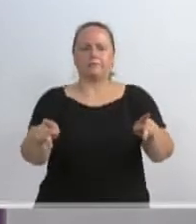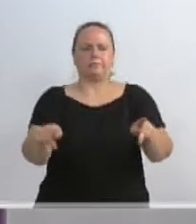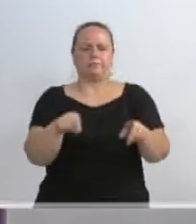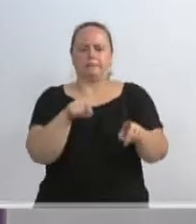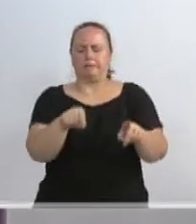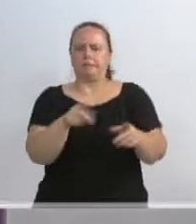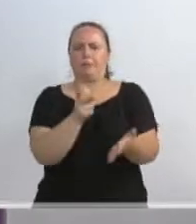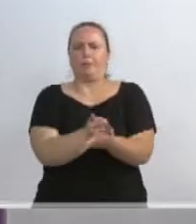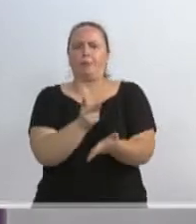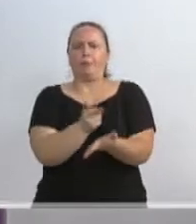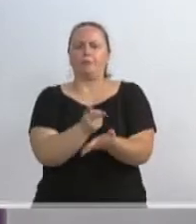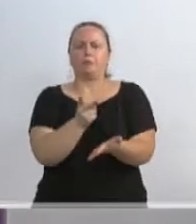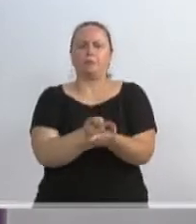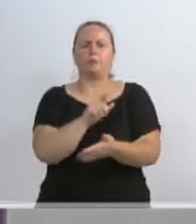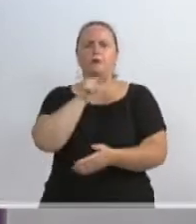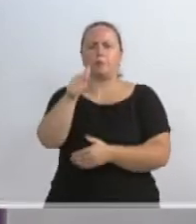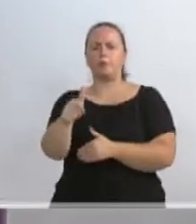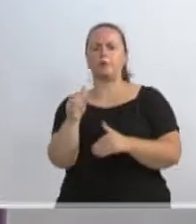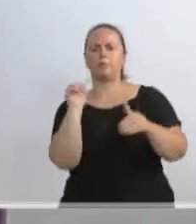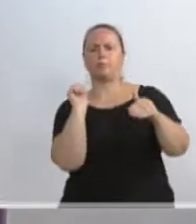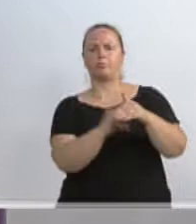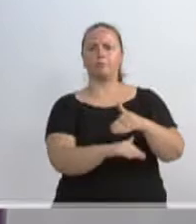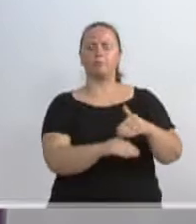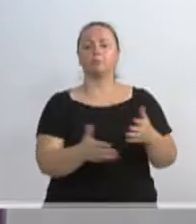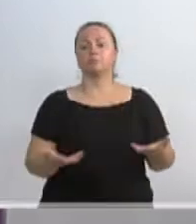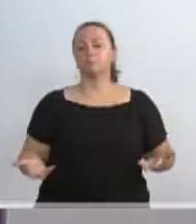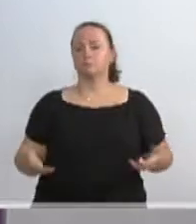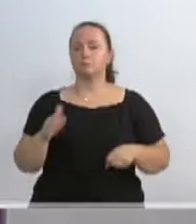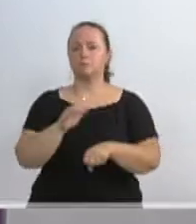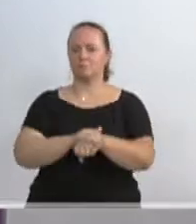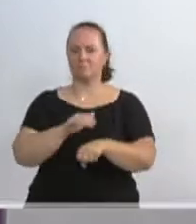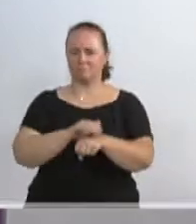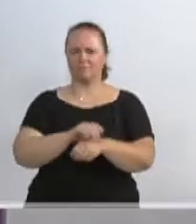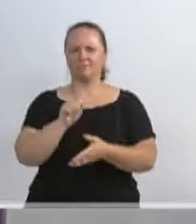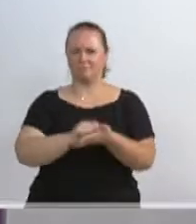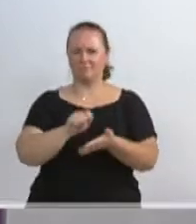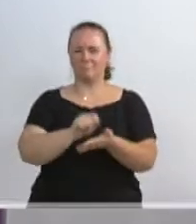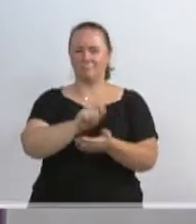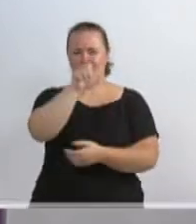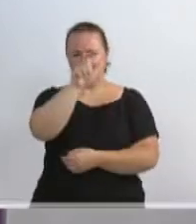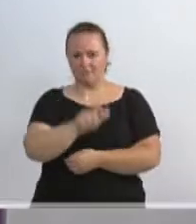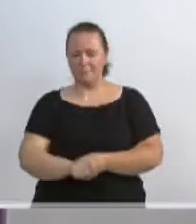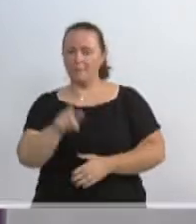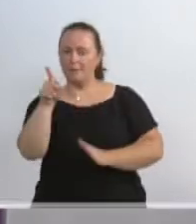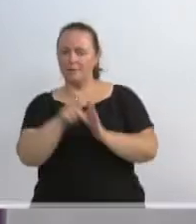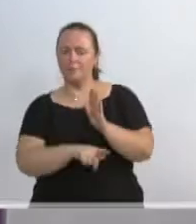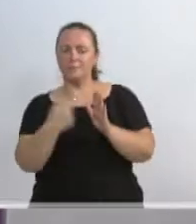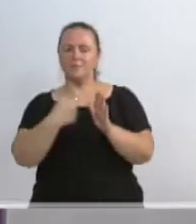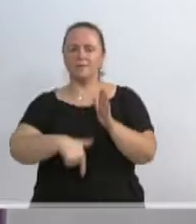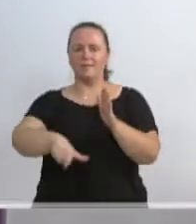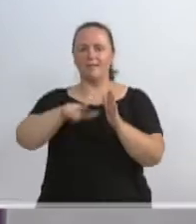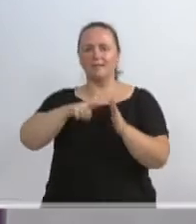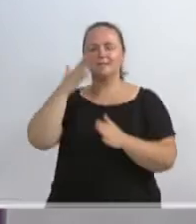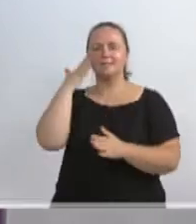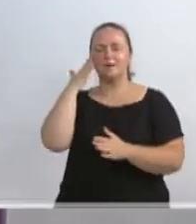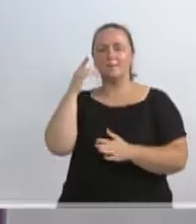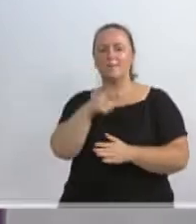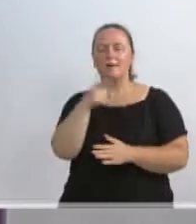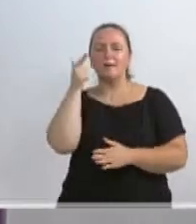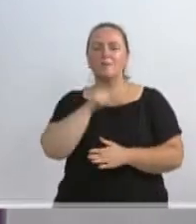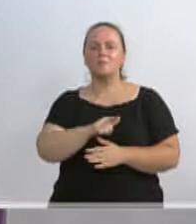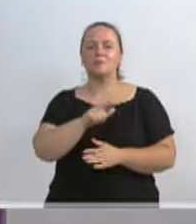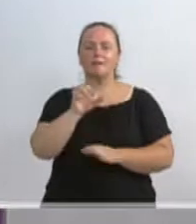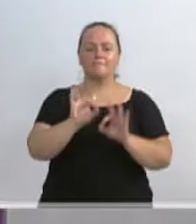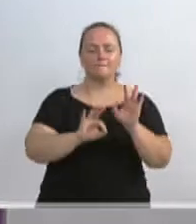resolver a ccj é arquivado o autor do projeto tem que ter conhecimento antecipado para que possa caminhar